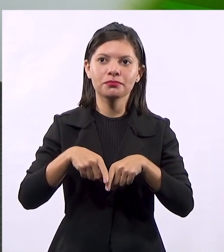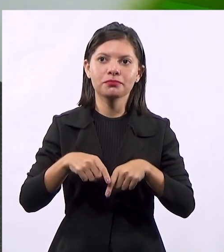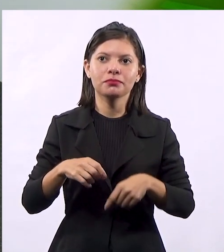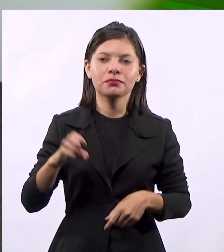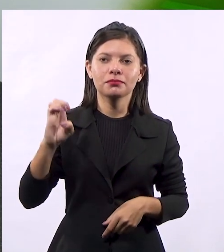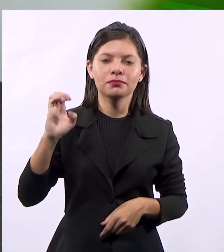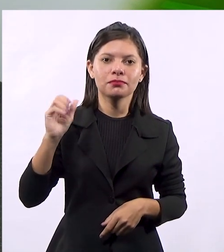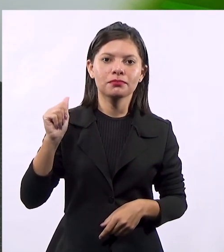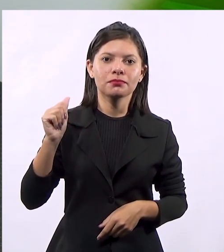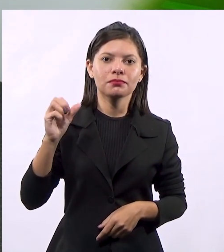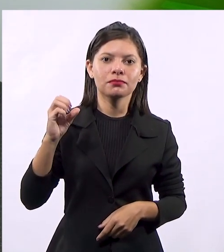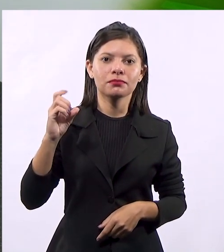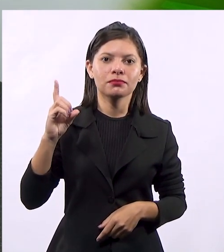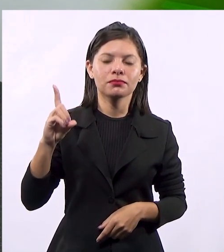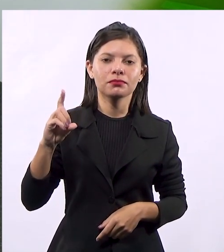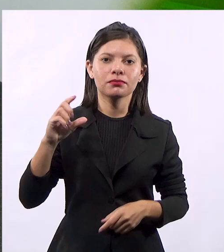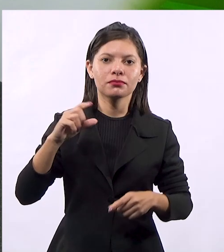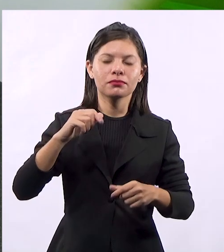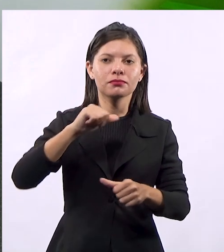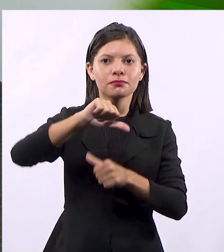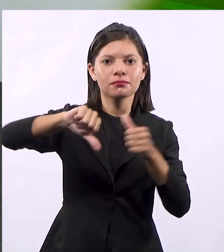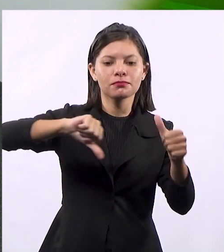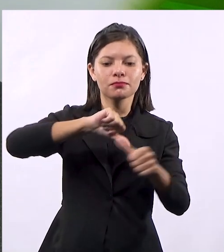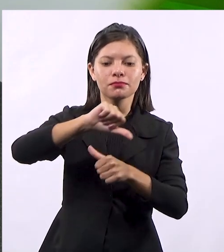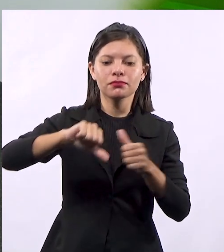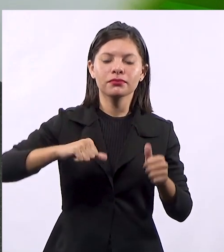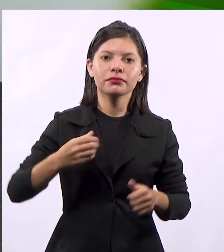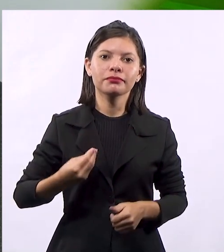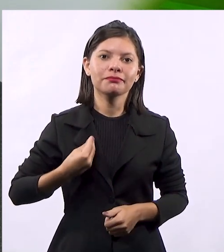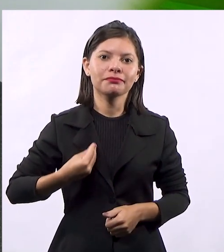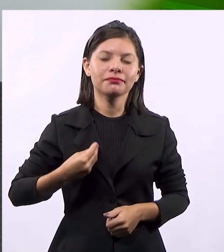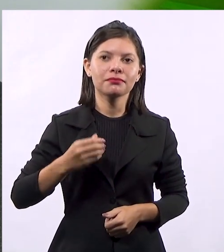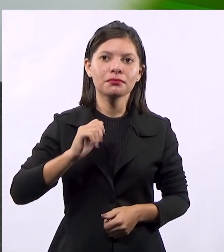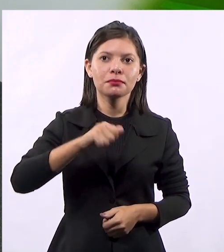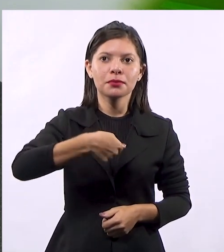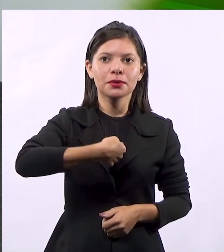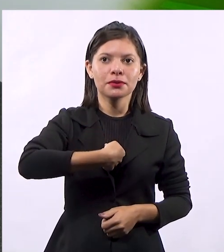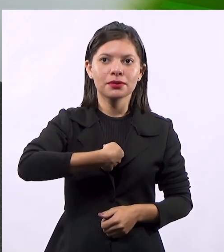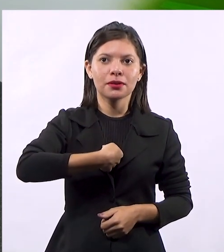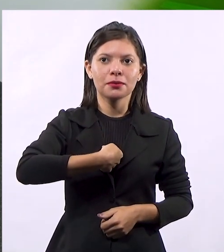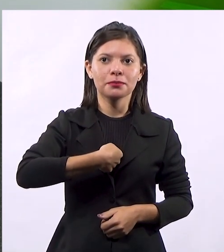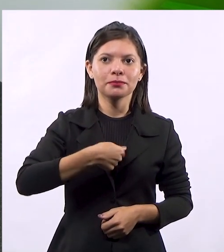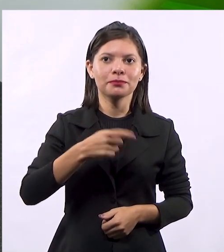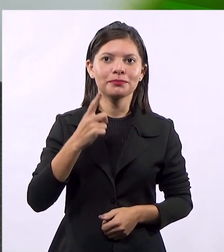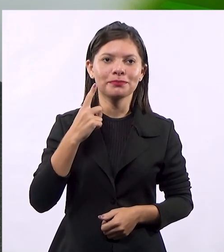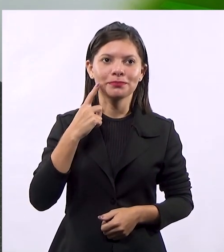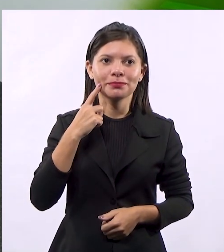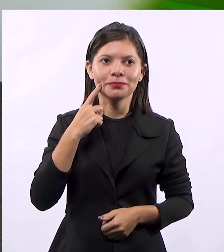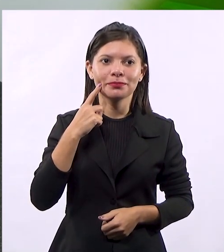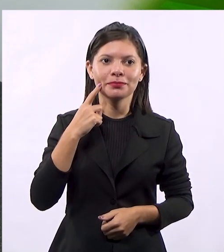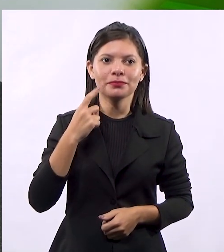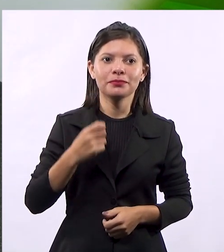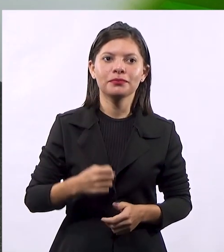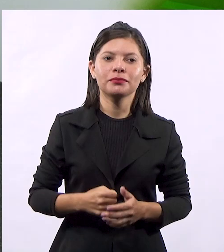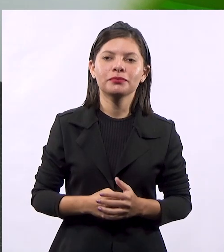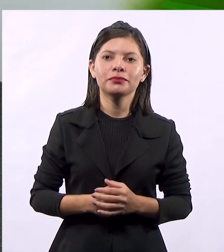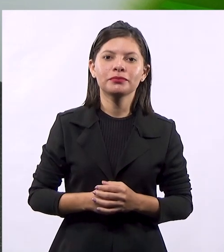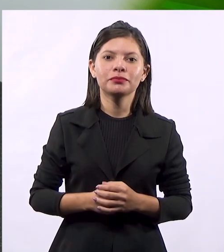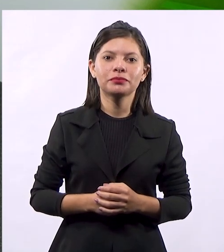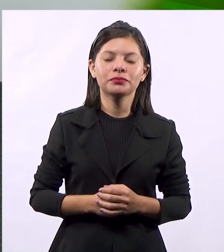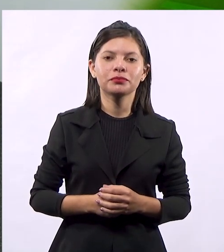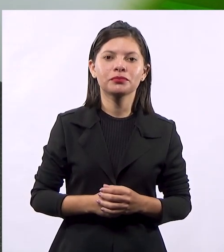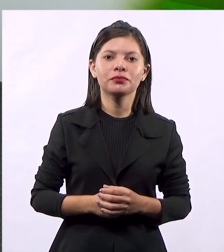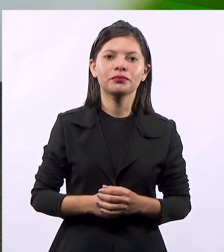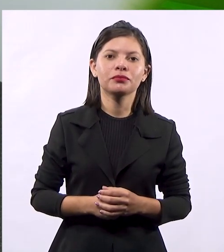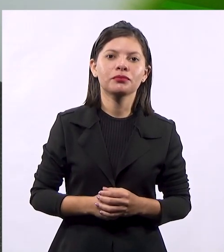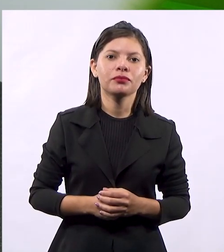1,64 m, estou trajando um vestido azul marinho de bolinhas brancas e ao fundo está a plotagem dos